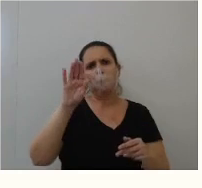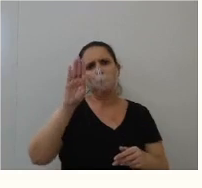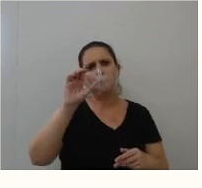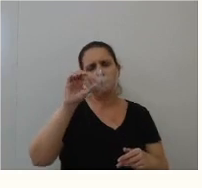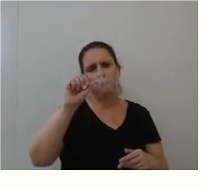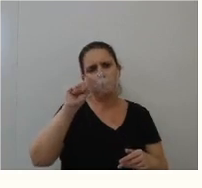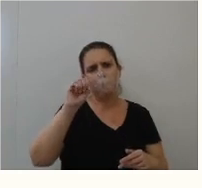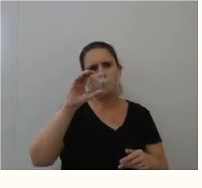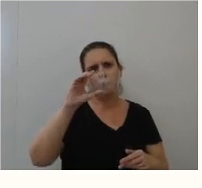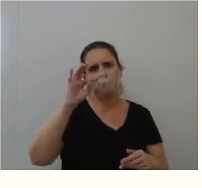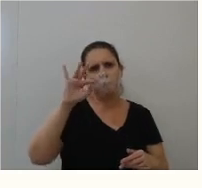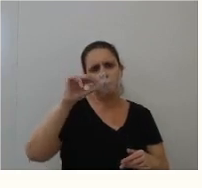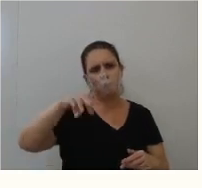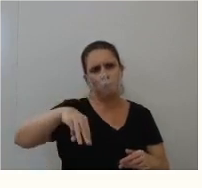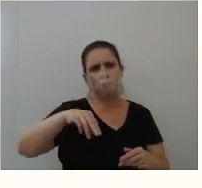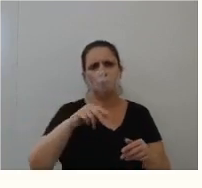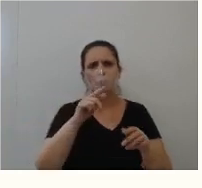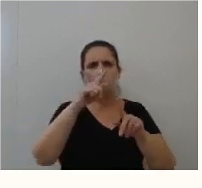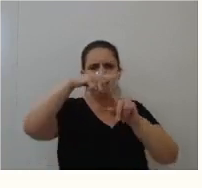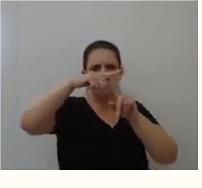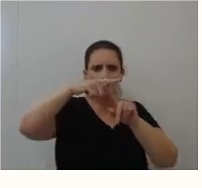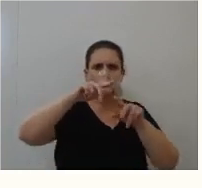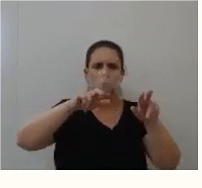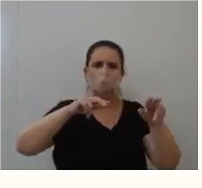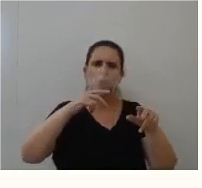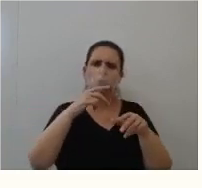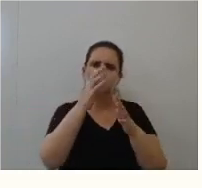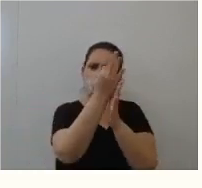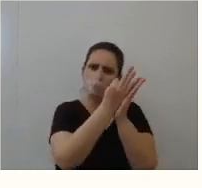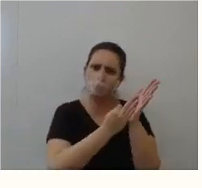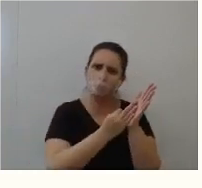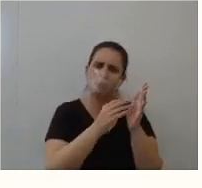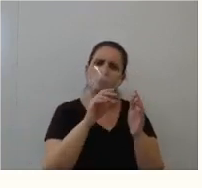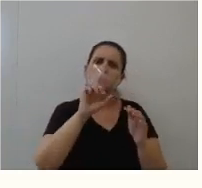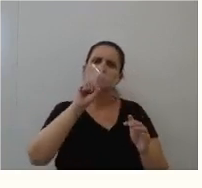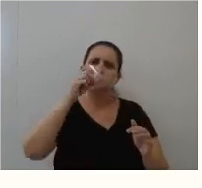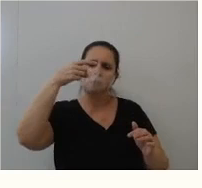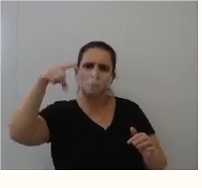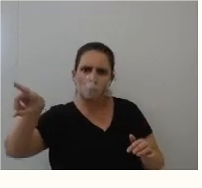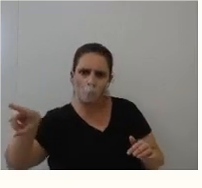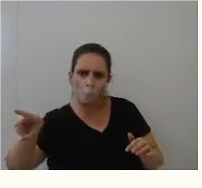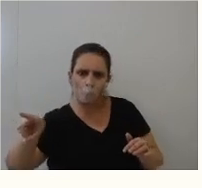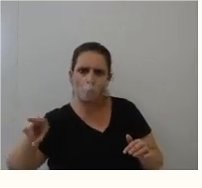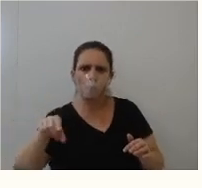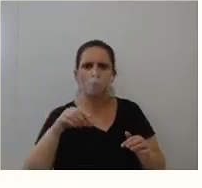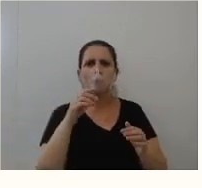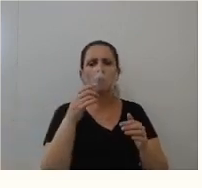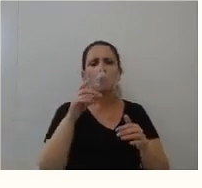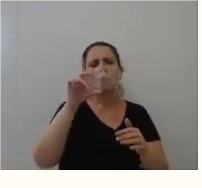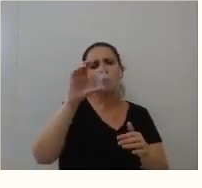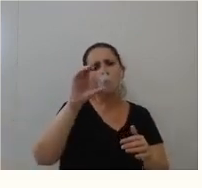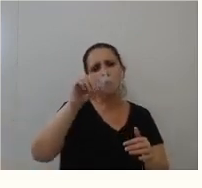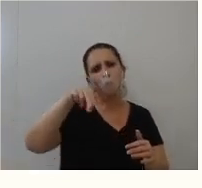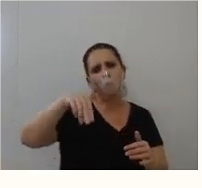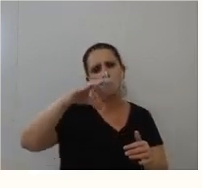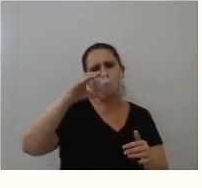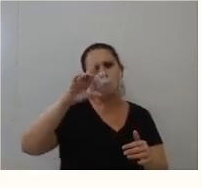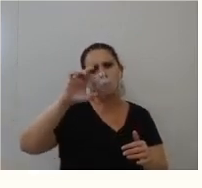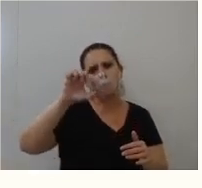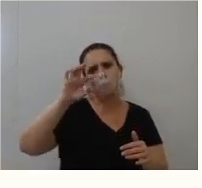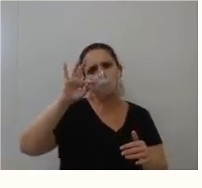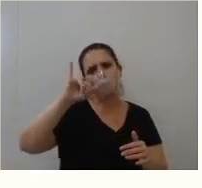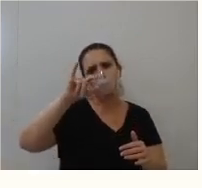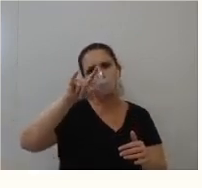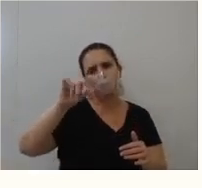gêneros textuais são a concretização da língua. Olha lá, uma citação do filósofo, do